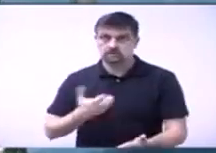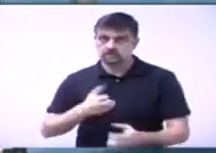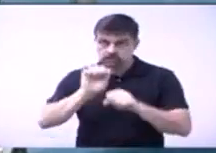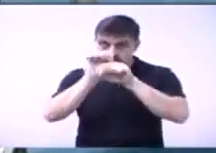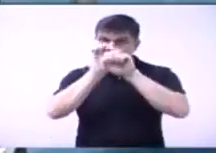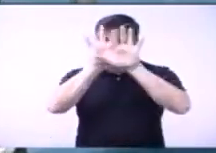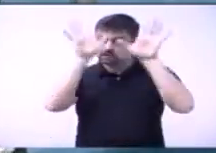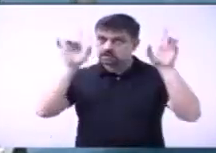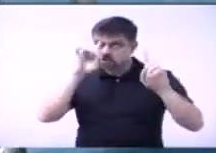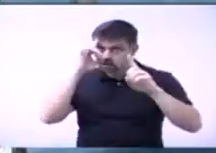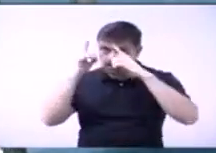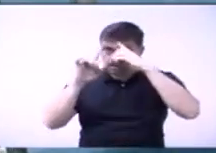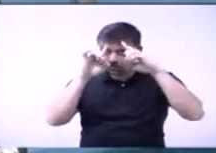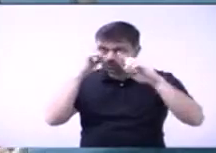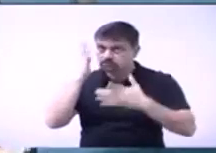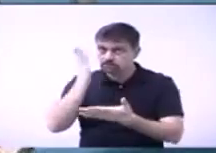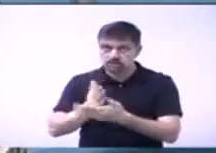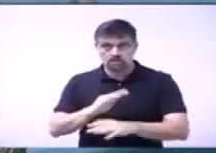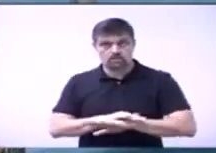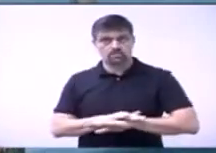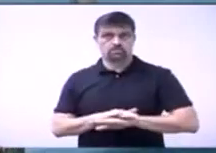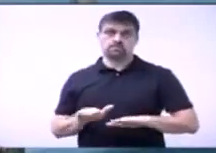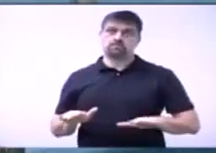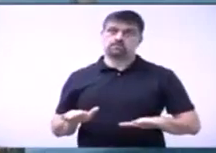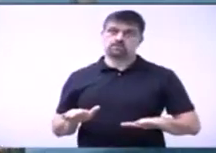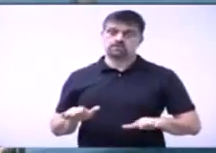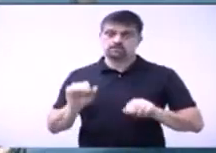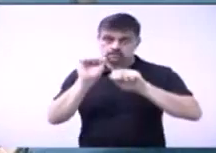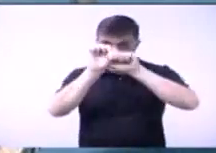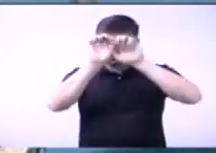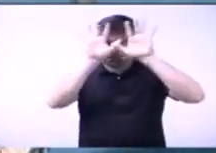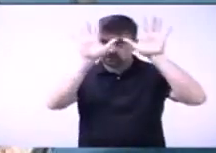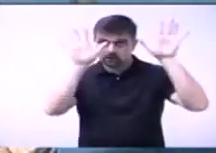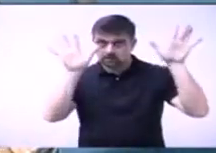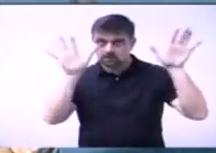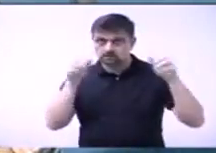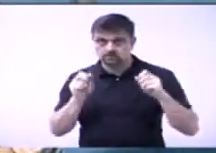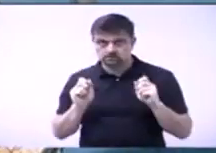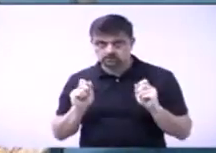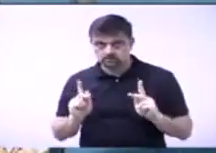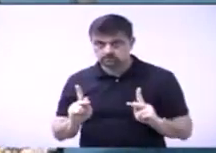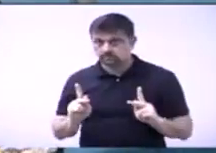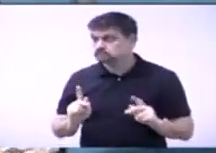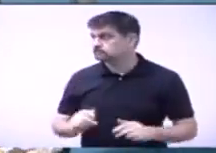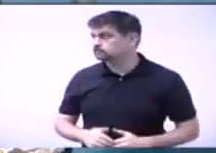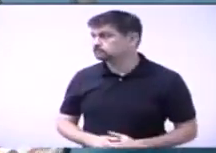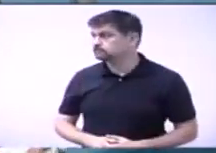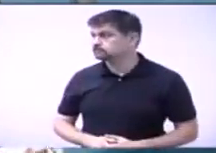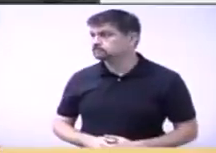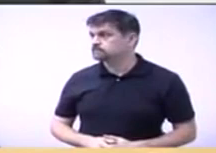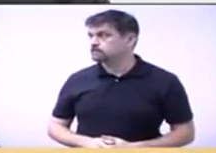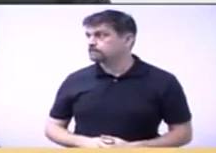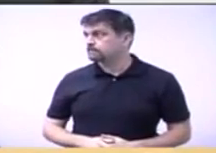não restar dúvida, para não ficar meio dúbio o entendimento, tá bom?